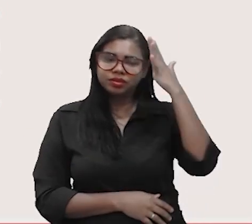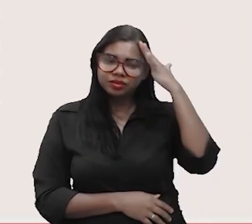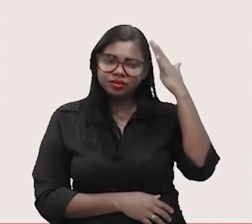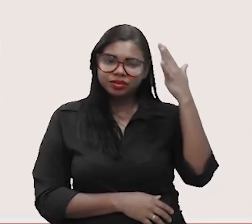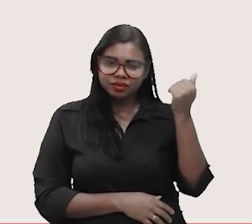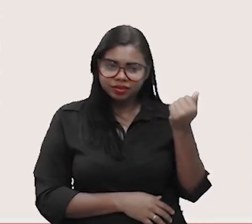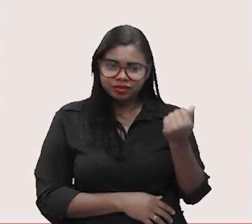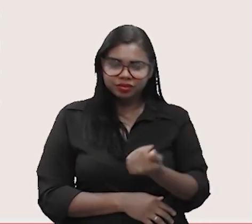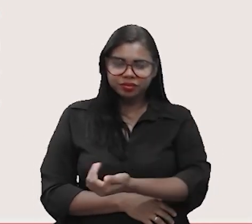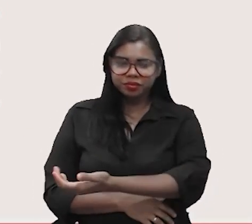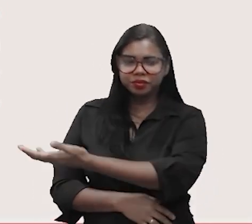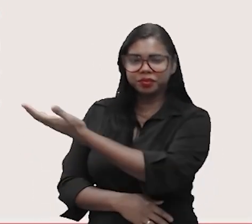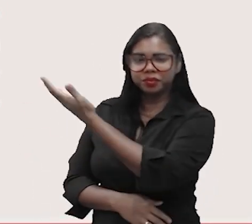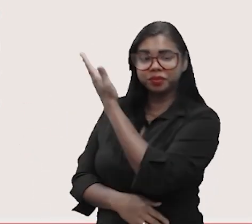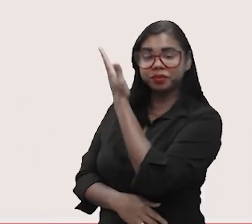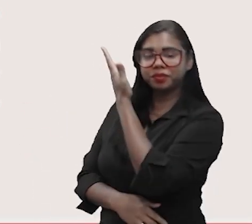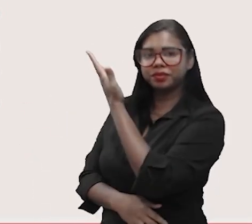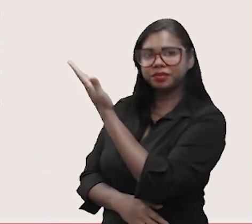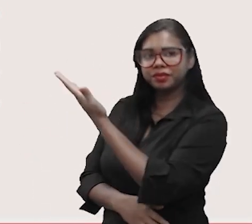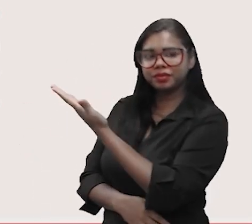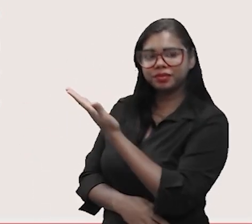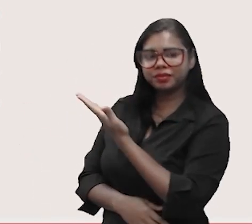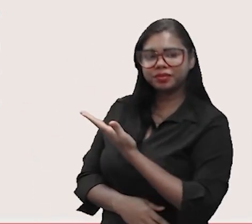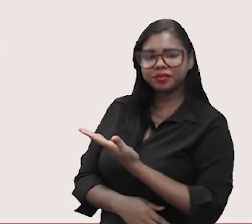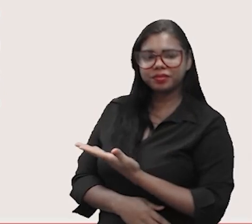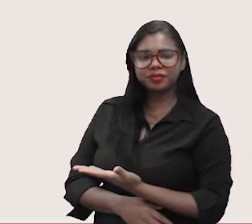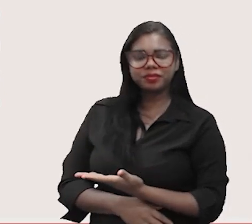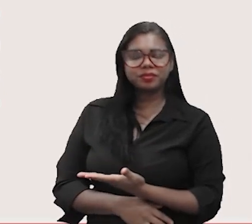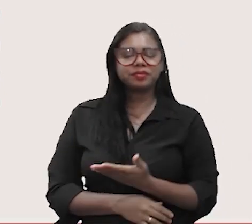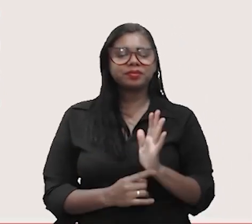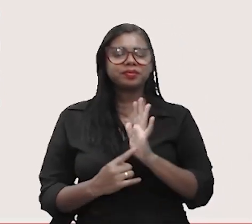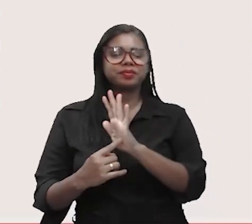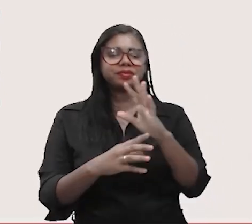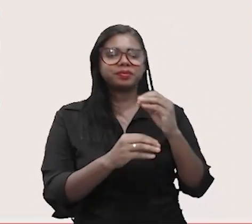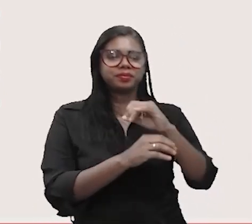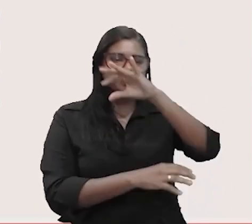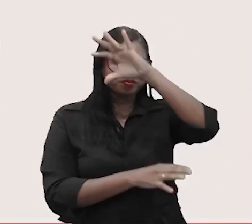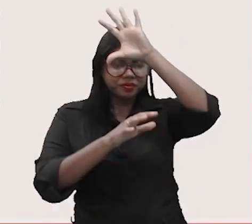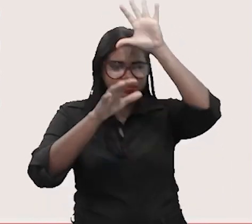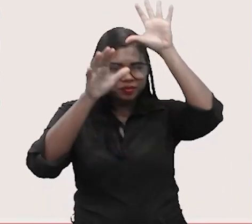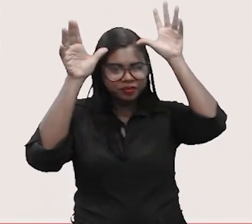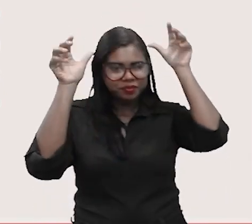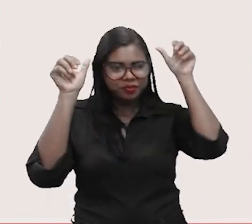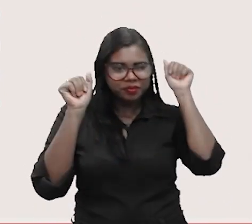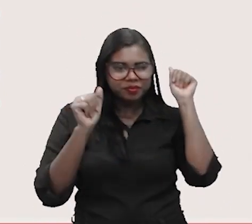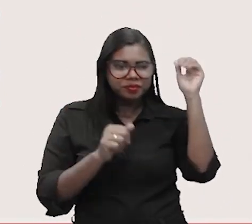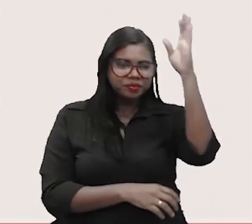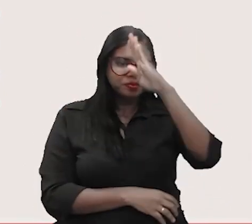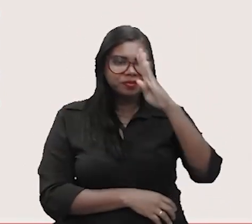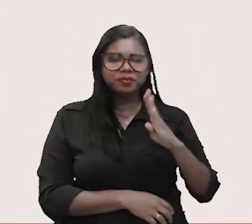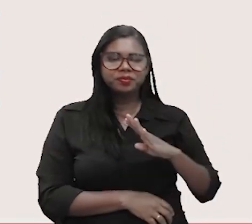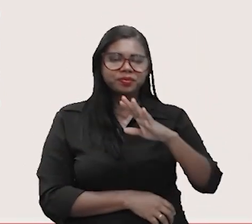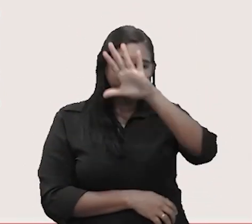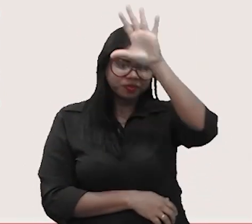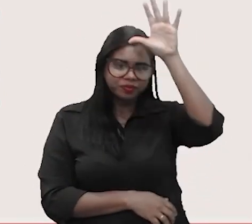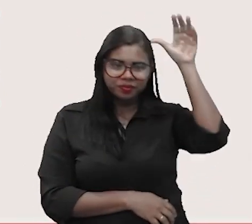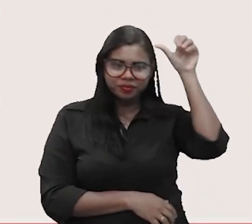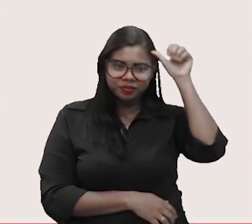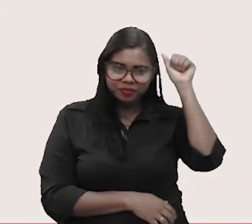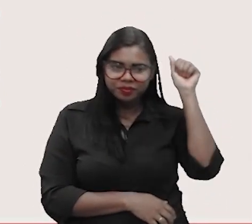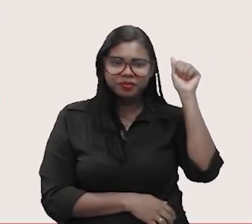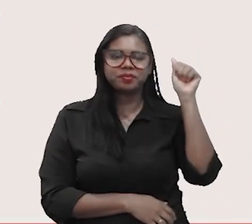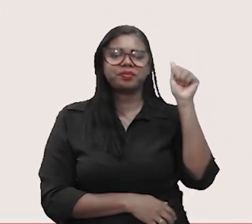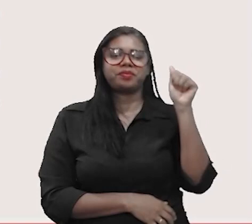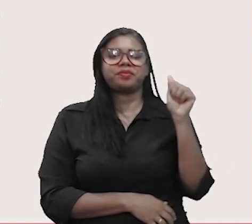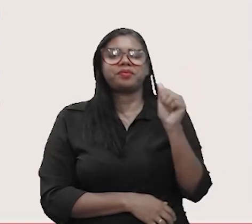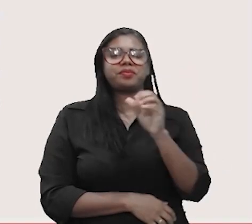exatamente qual é a fronteira, qual é o limite da Amazônia brasileira, da Amazônia do Peru e da Bolívia. Quem